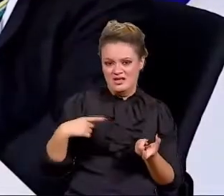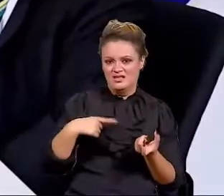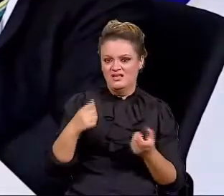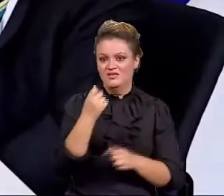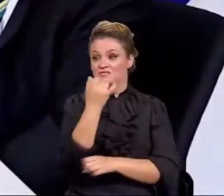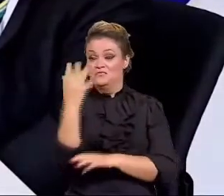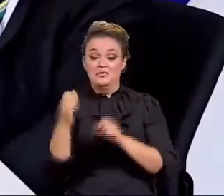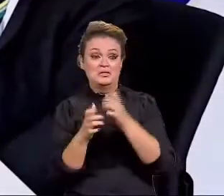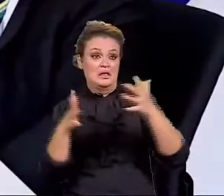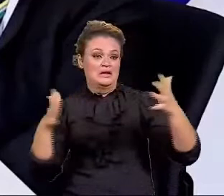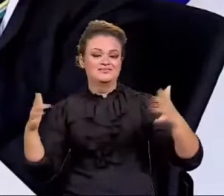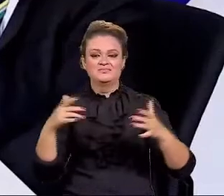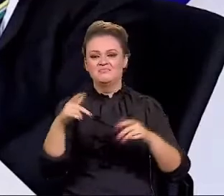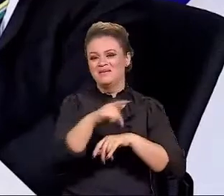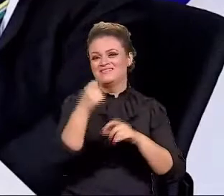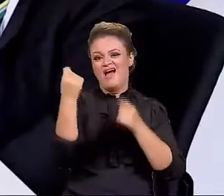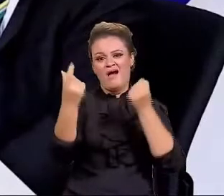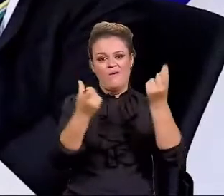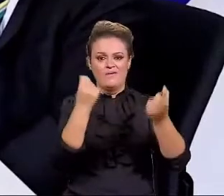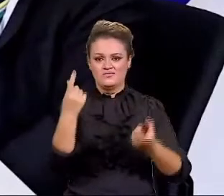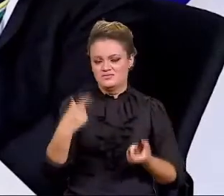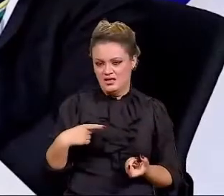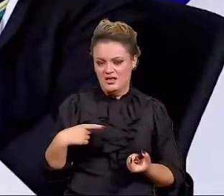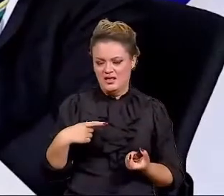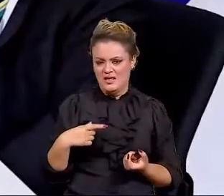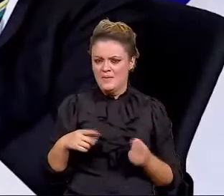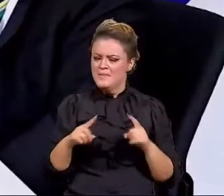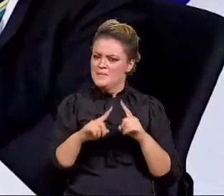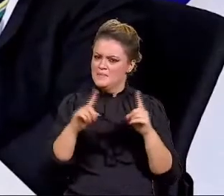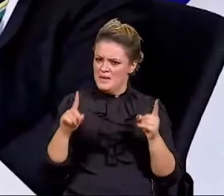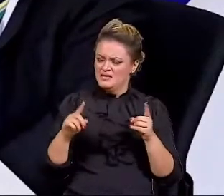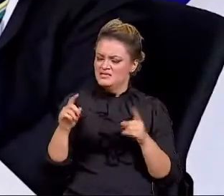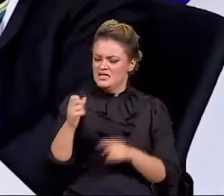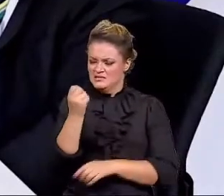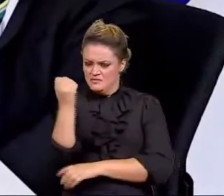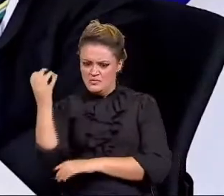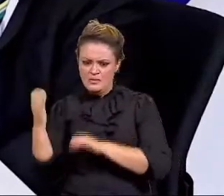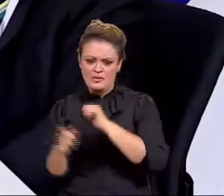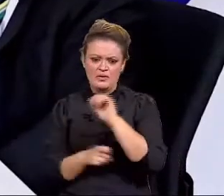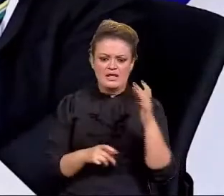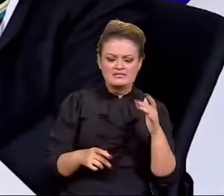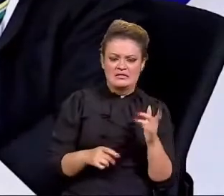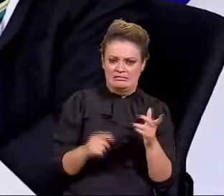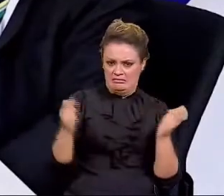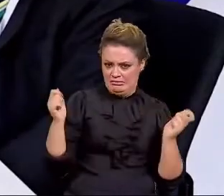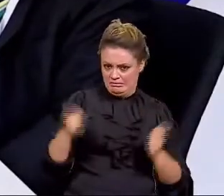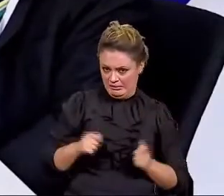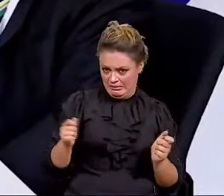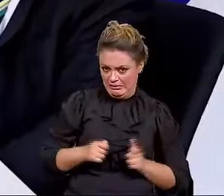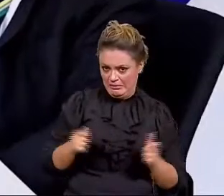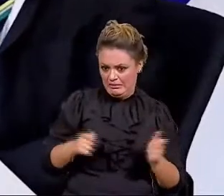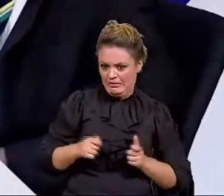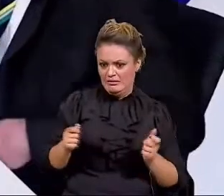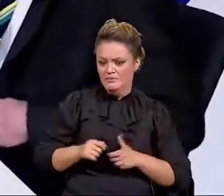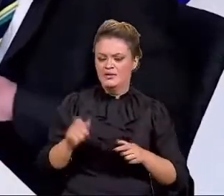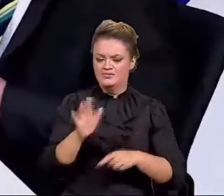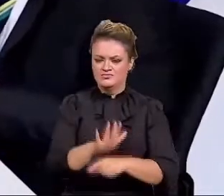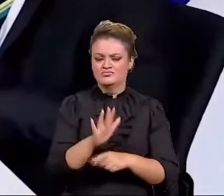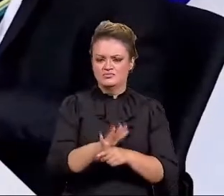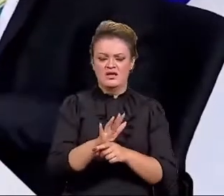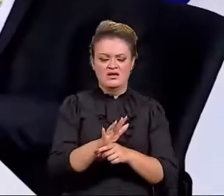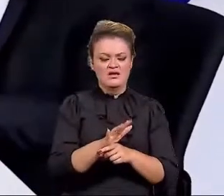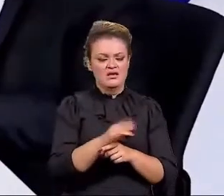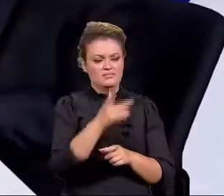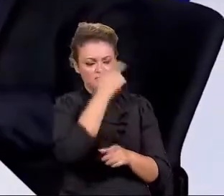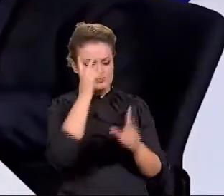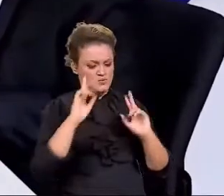pode transformar essas florestas num bem para a humanidade, uma humanidade reconhecer isso como se fosse petróleo,